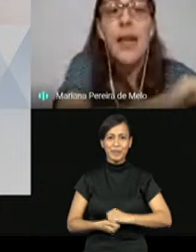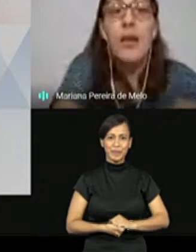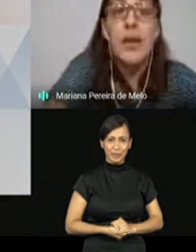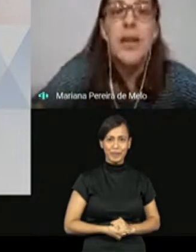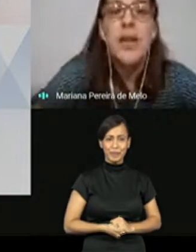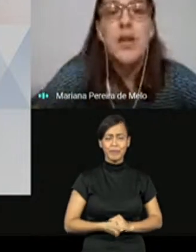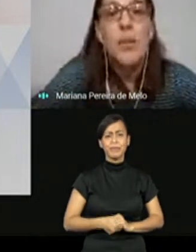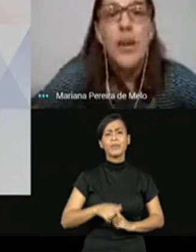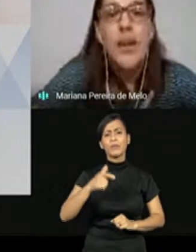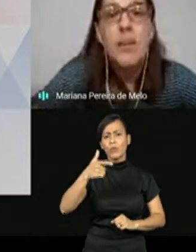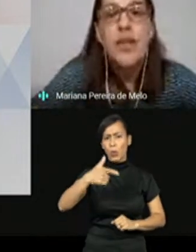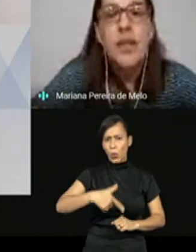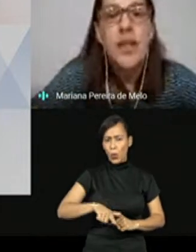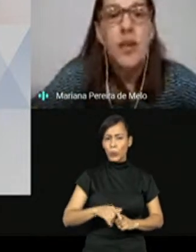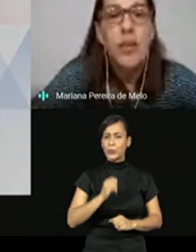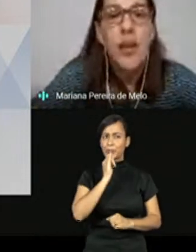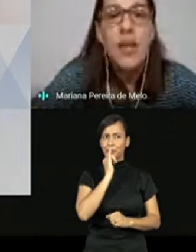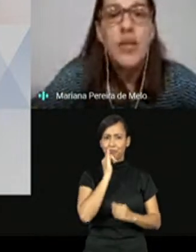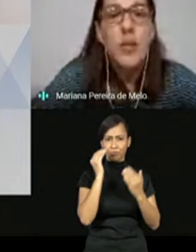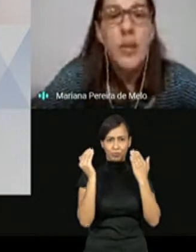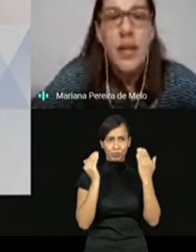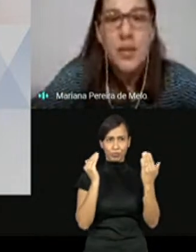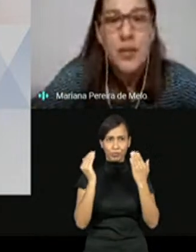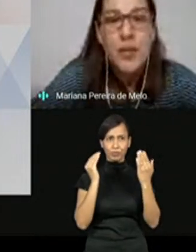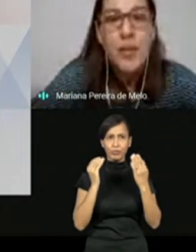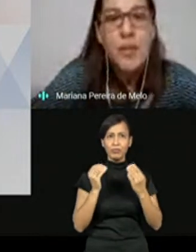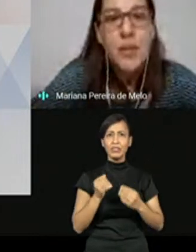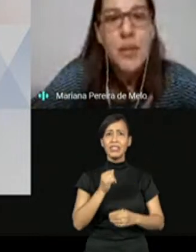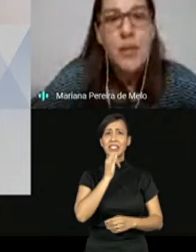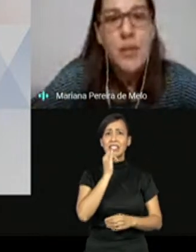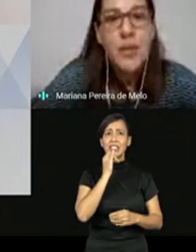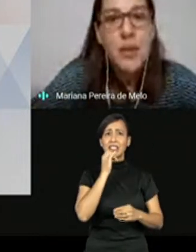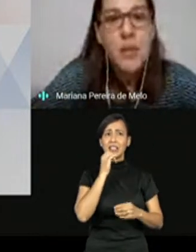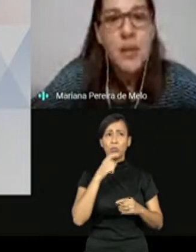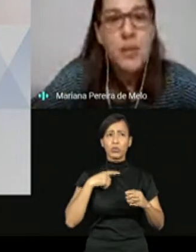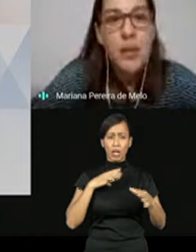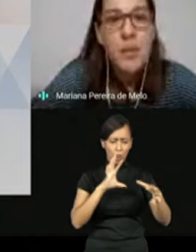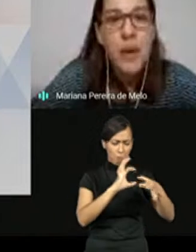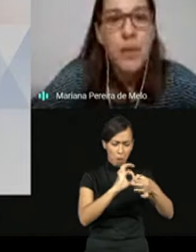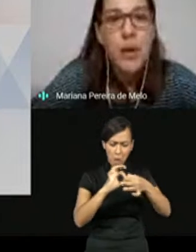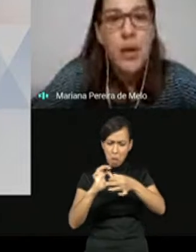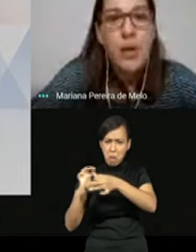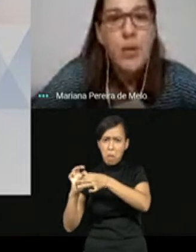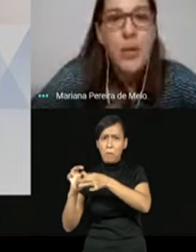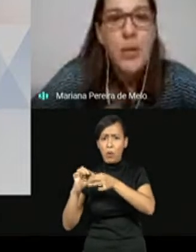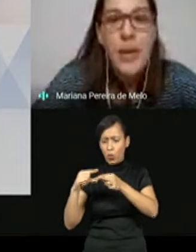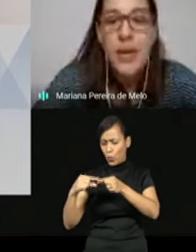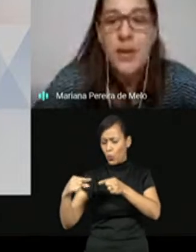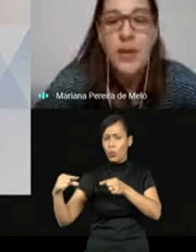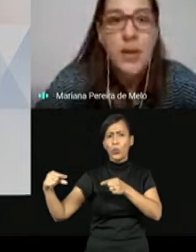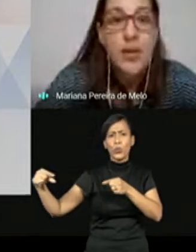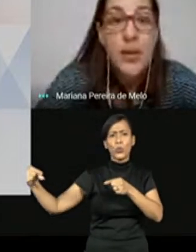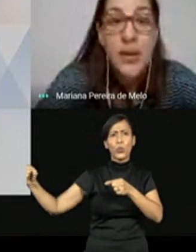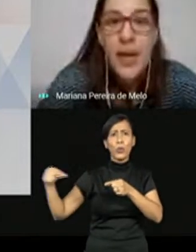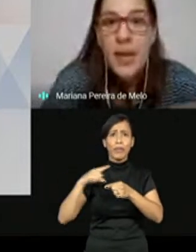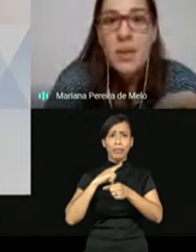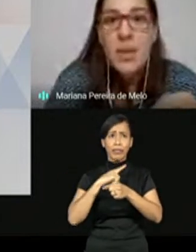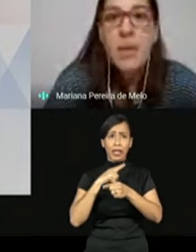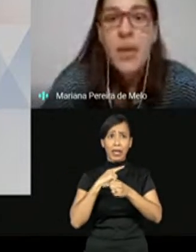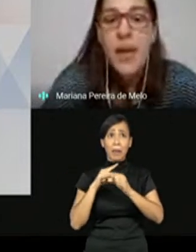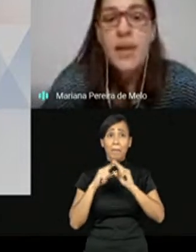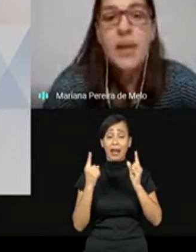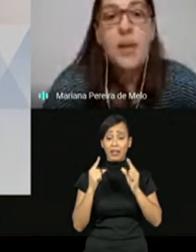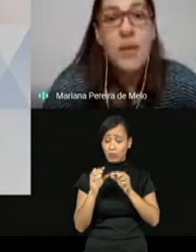Então, vamos lá, olha. Suponha que a medida da corrente em um pedaço de fio siga uma distribuição normal com uma média de